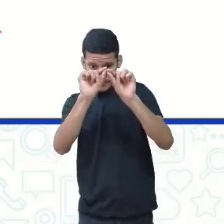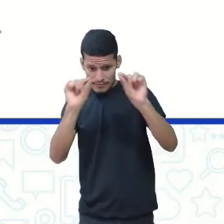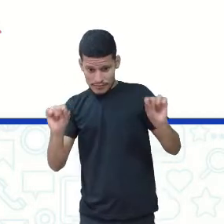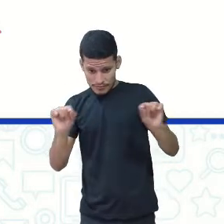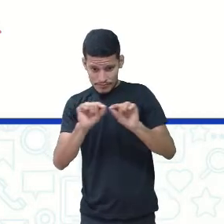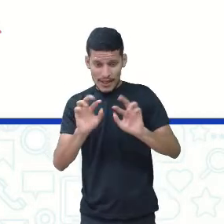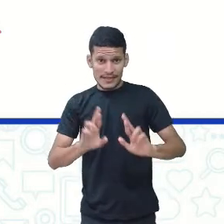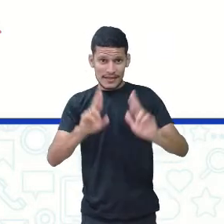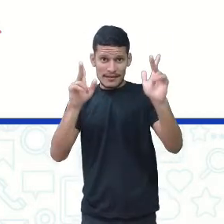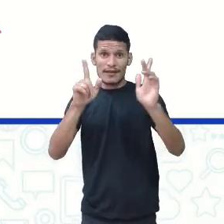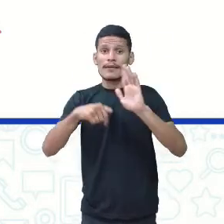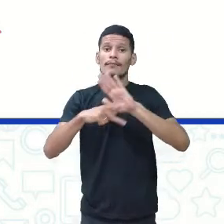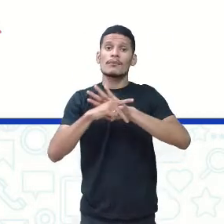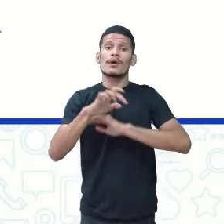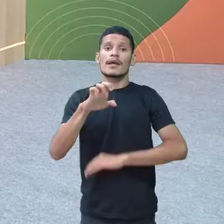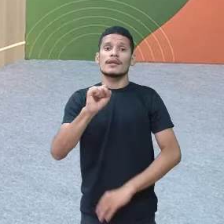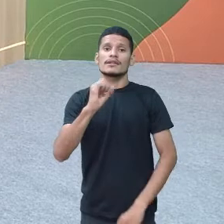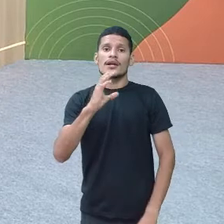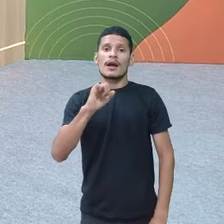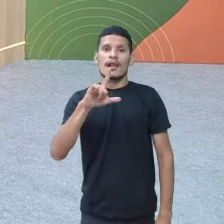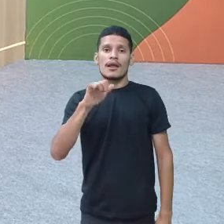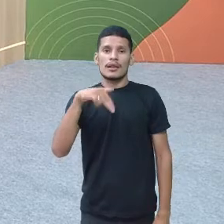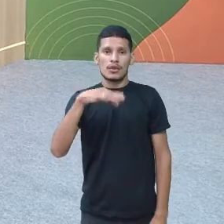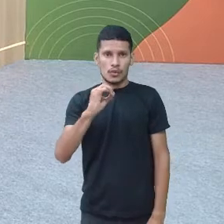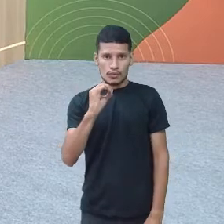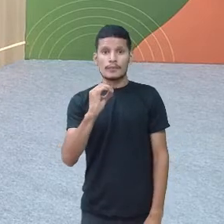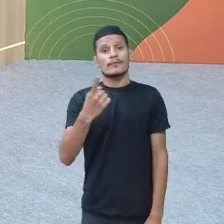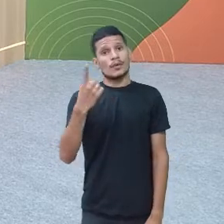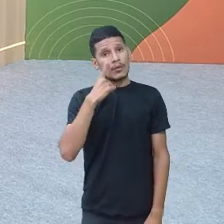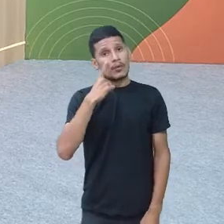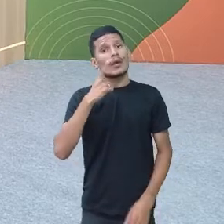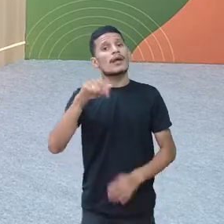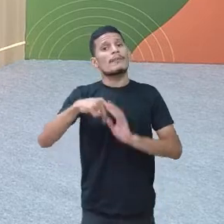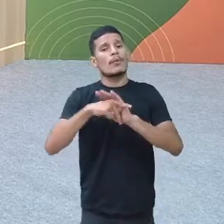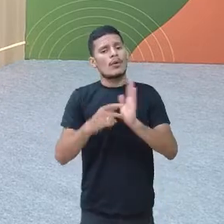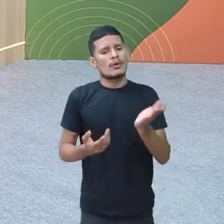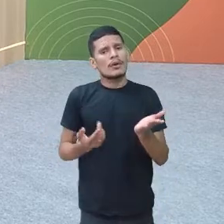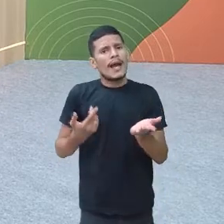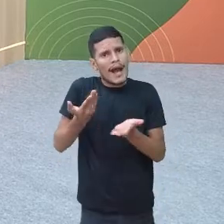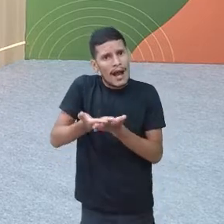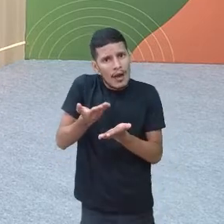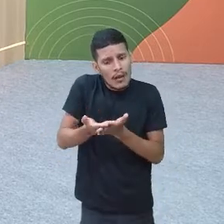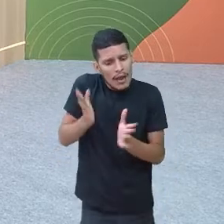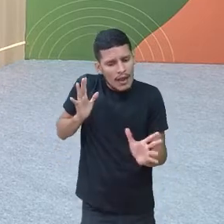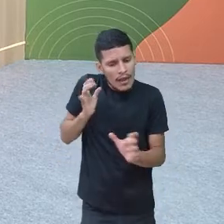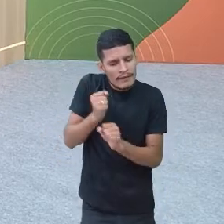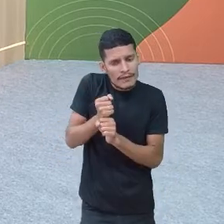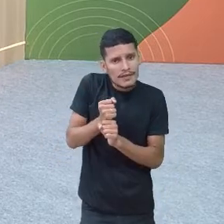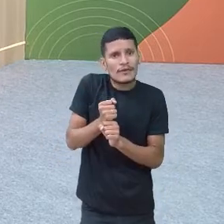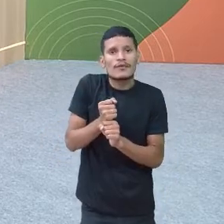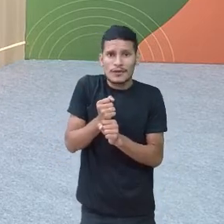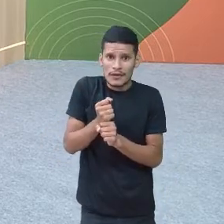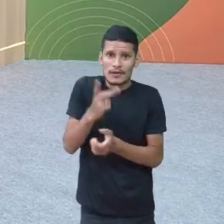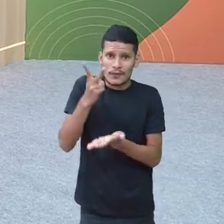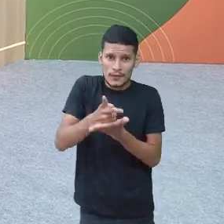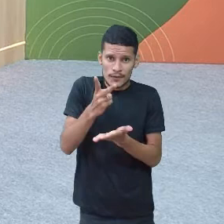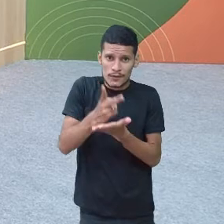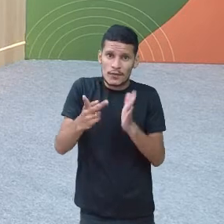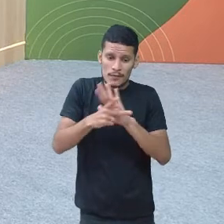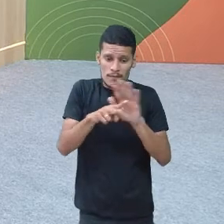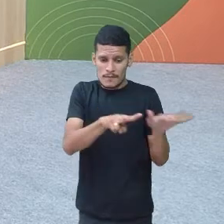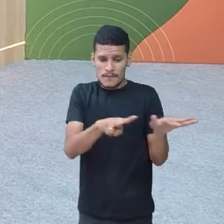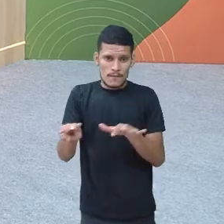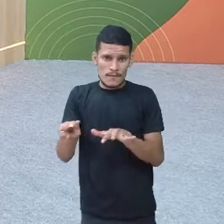gente vai ter um triângulo escaleno. Então, é literalmente começar a aula com essa revisão para a gente dar continuidade na